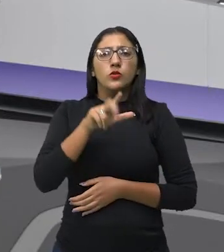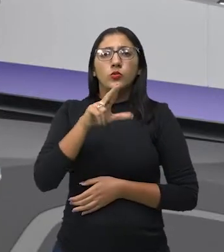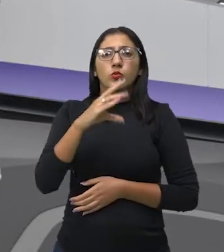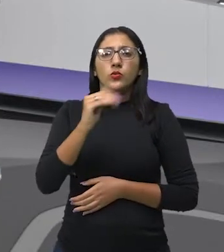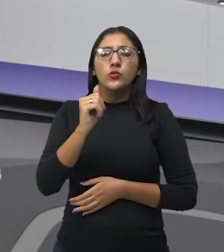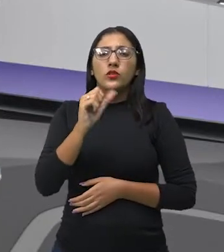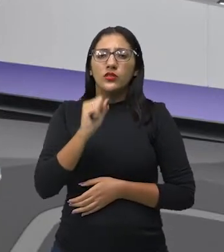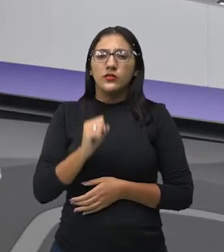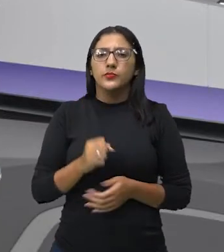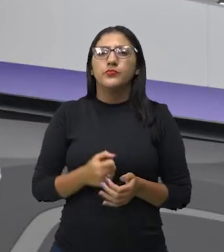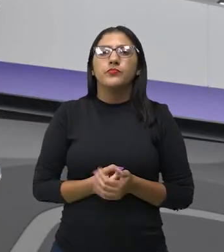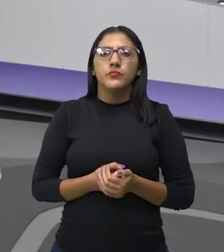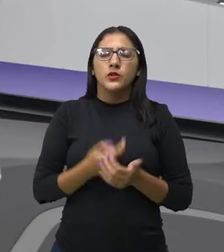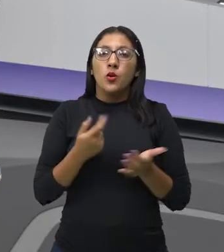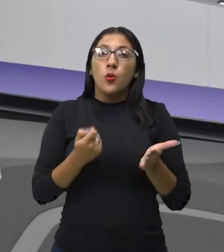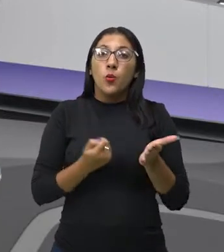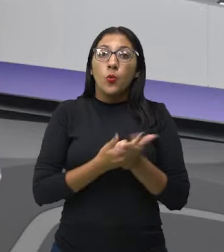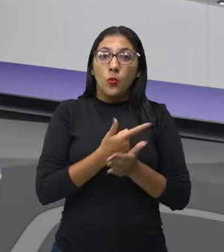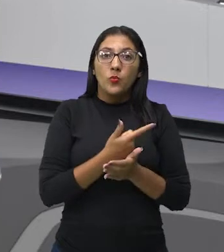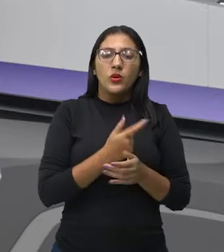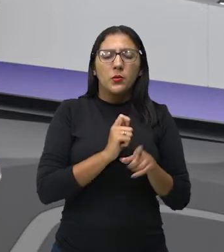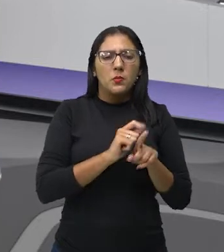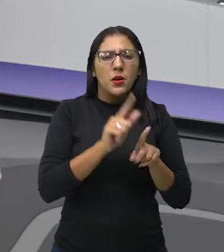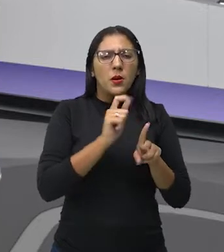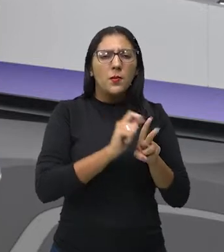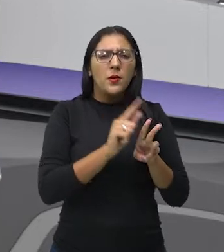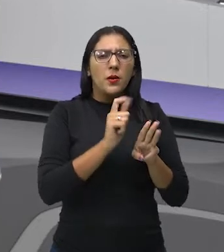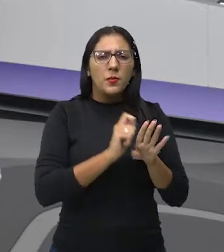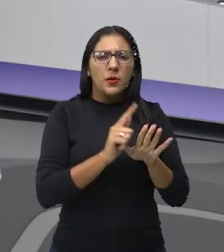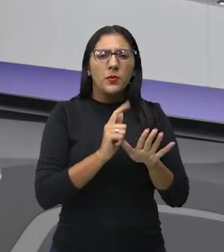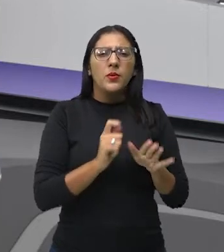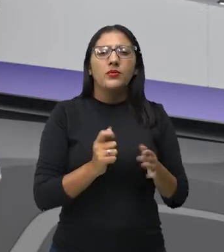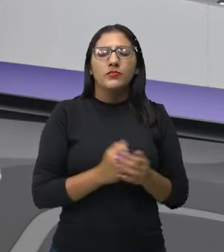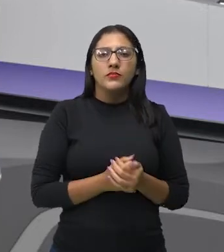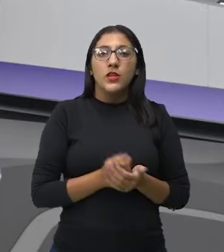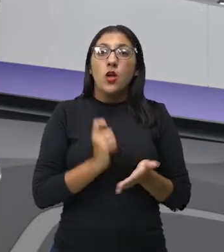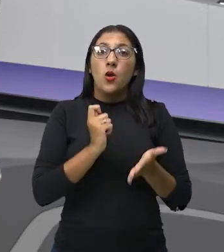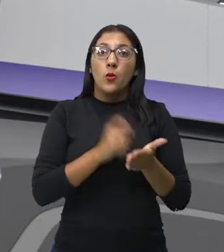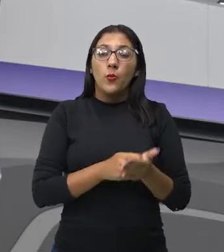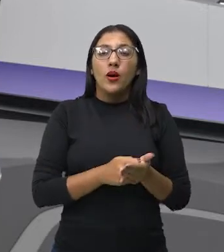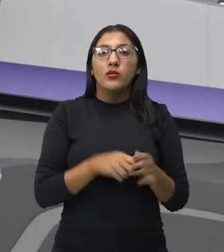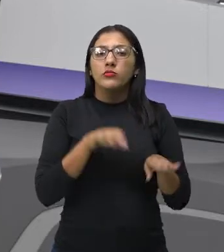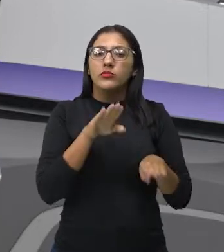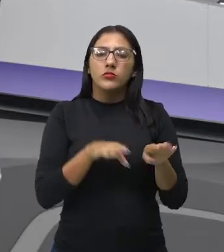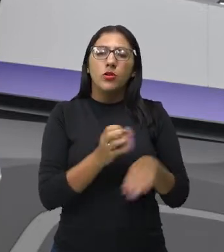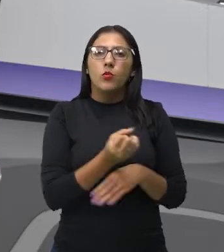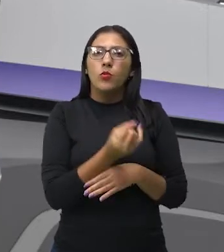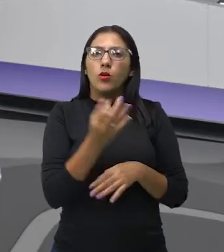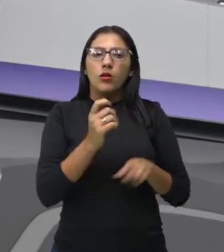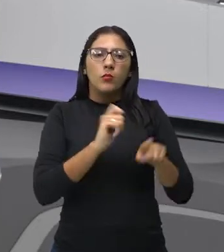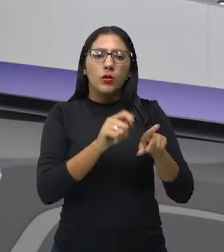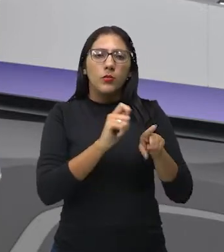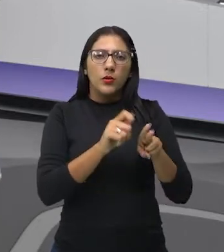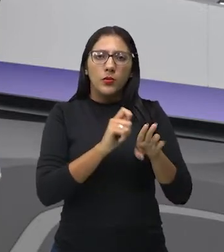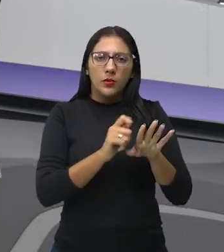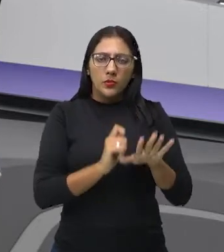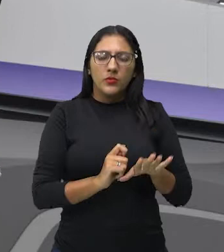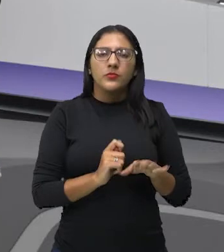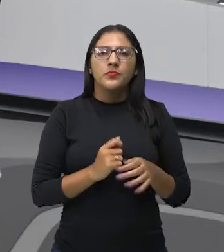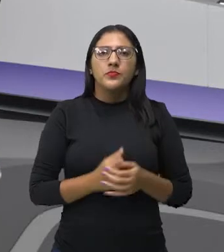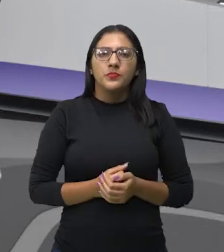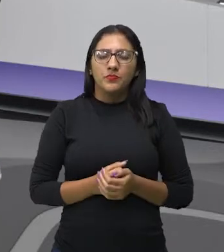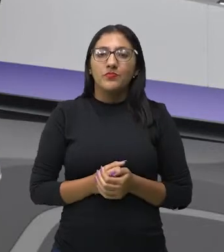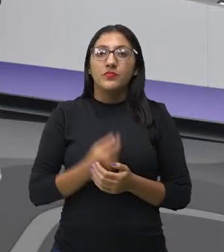falou? Comprei parcelado, pago juros de acordo com o número de parcelas. Olha